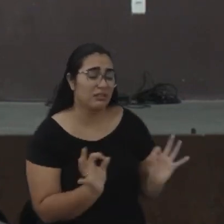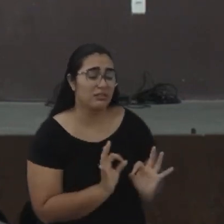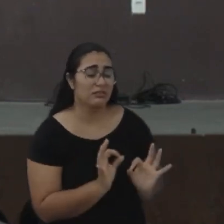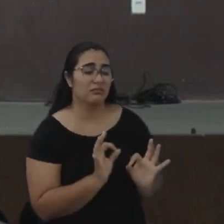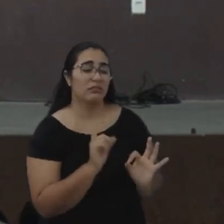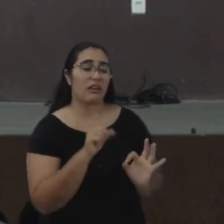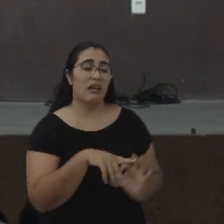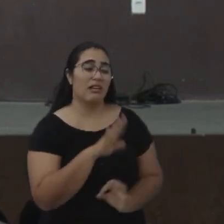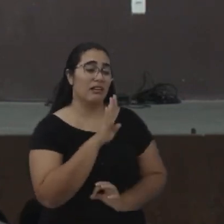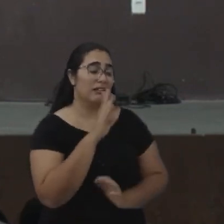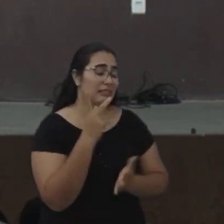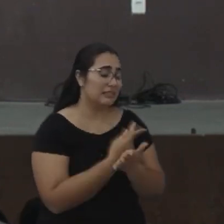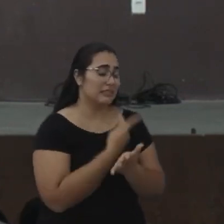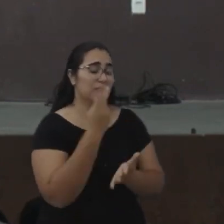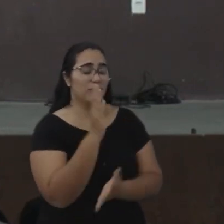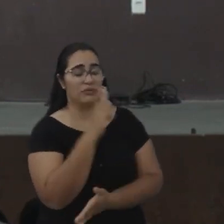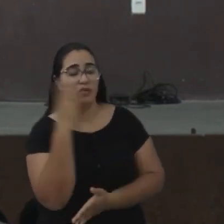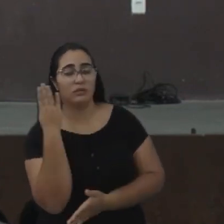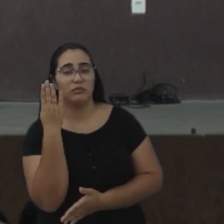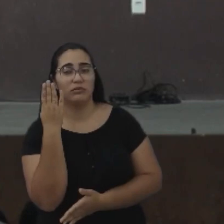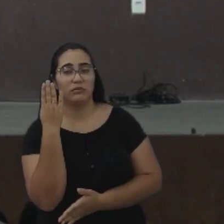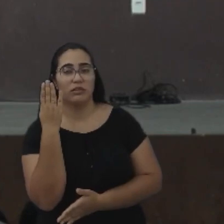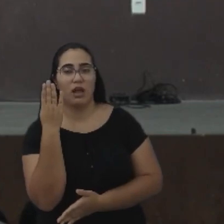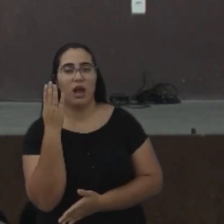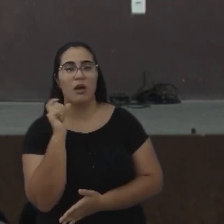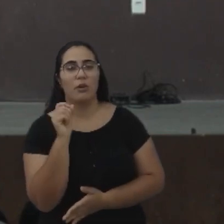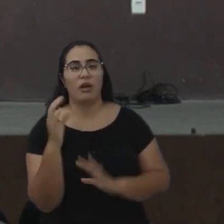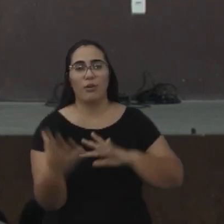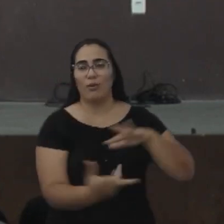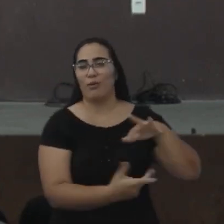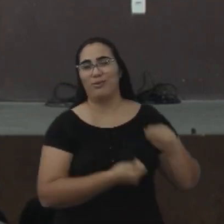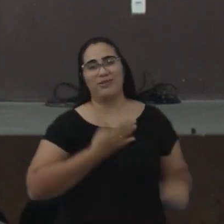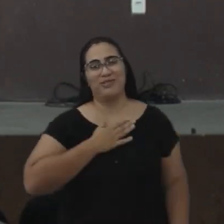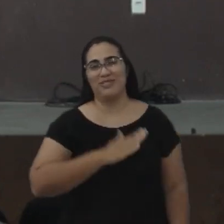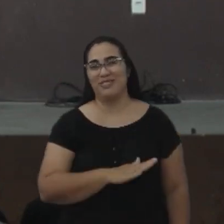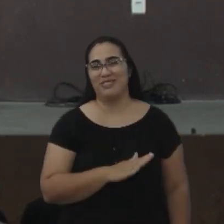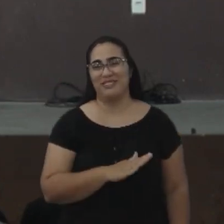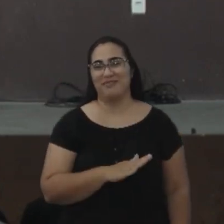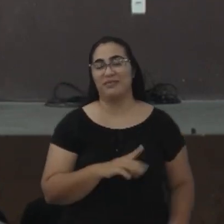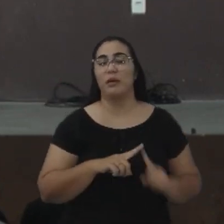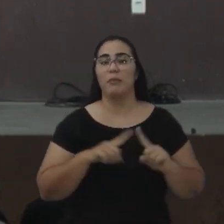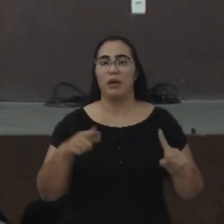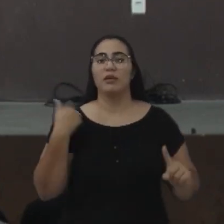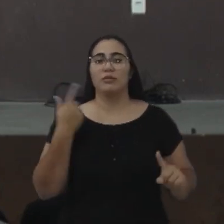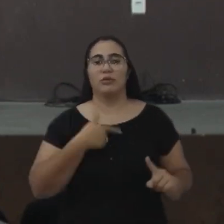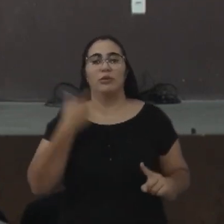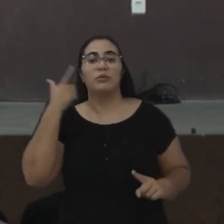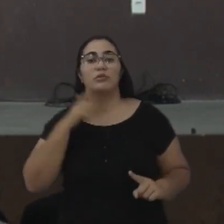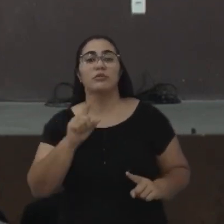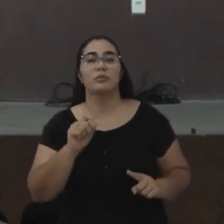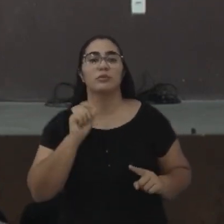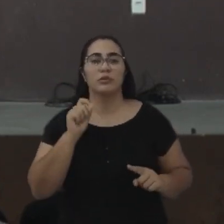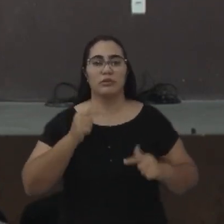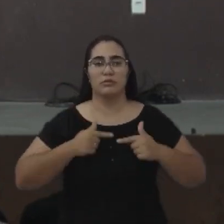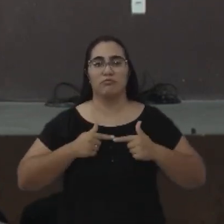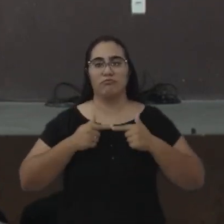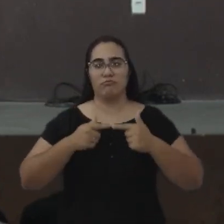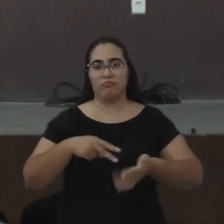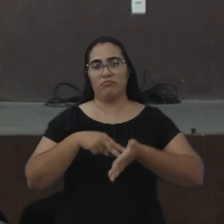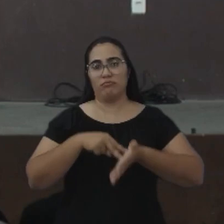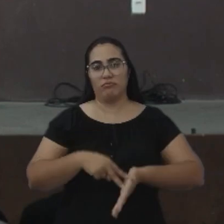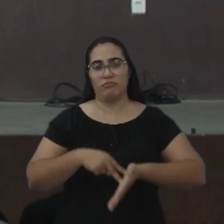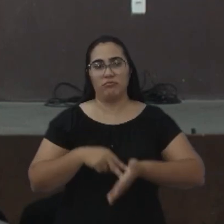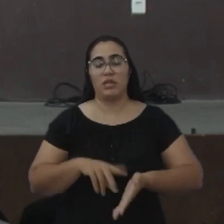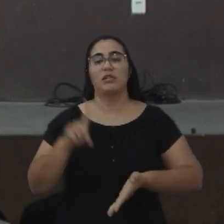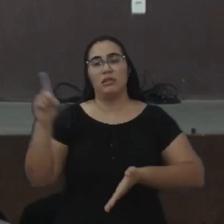se enganar. Com isso nós incomodamos. Mas com isso nós conservamos. Que